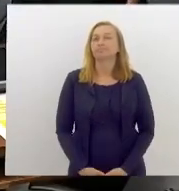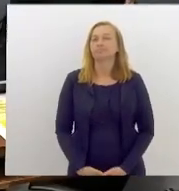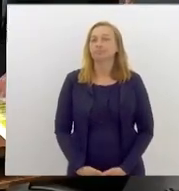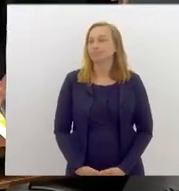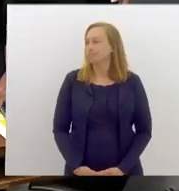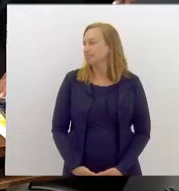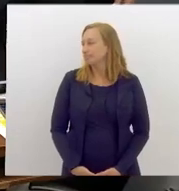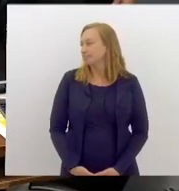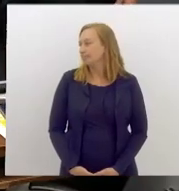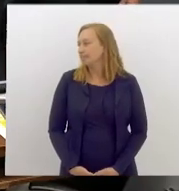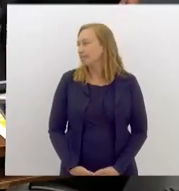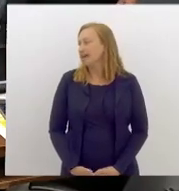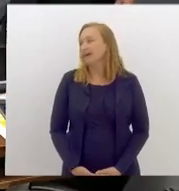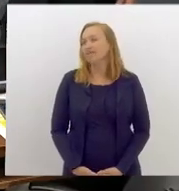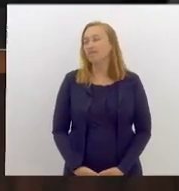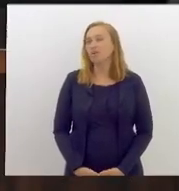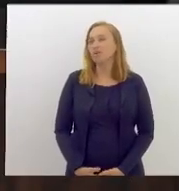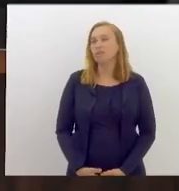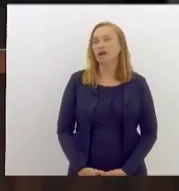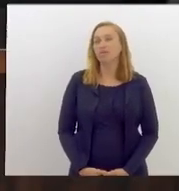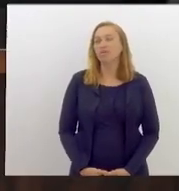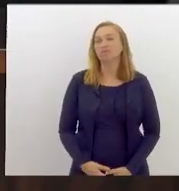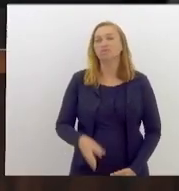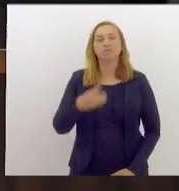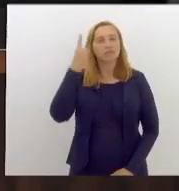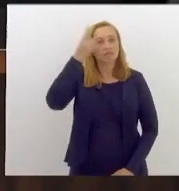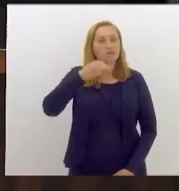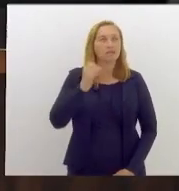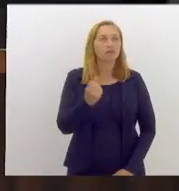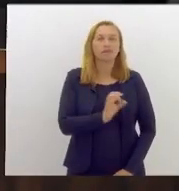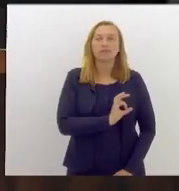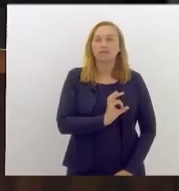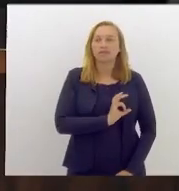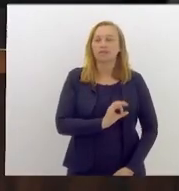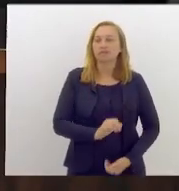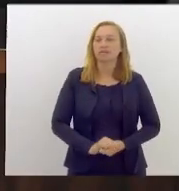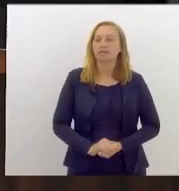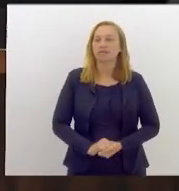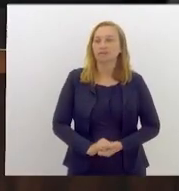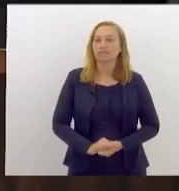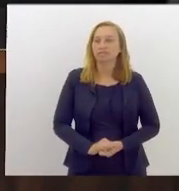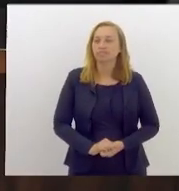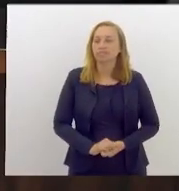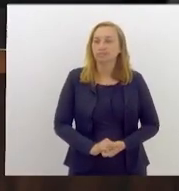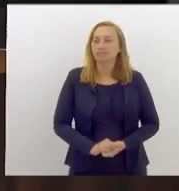deputada Marta Rocha seguida Flávio Serafim e Valdete Carneiro